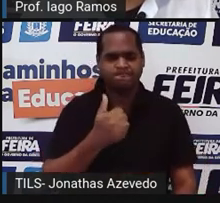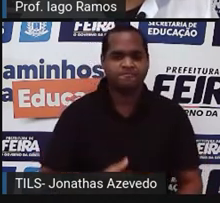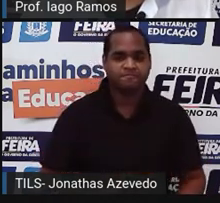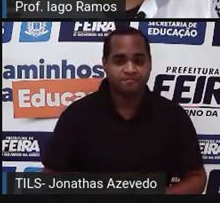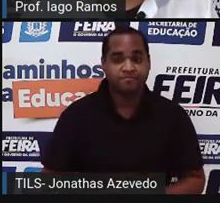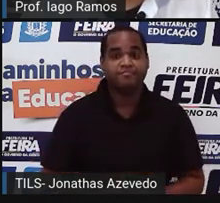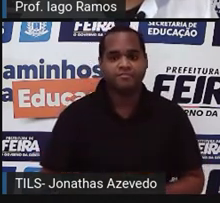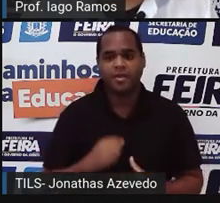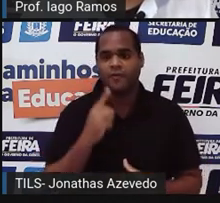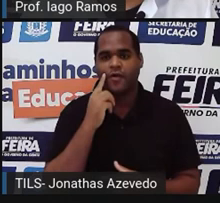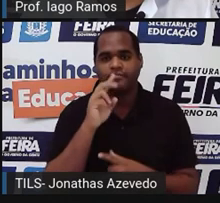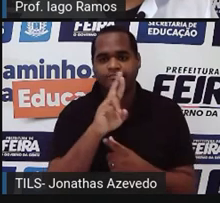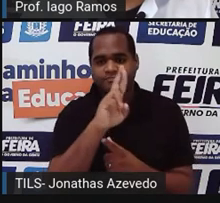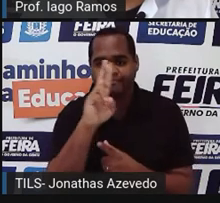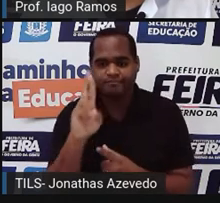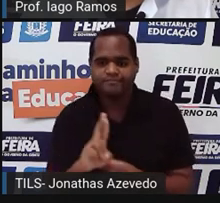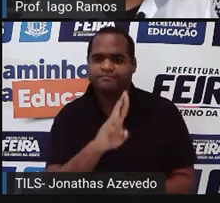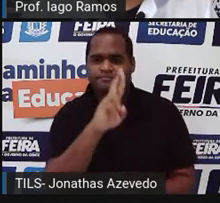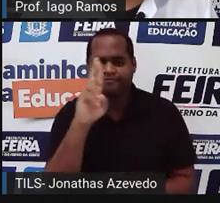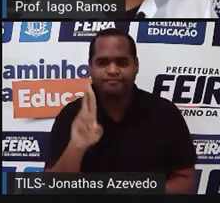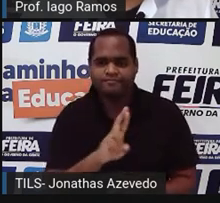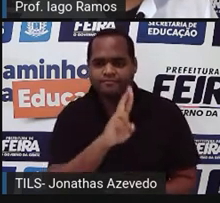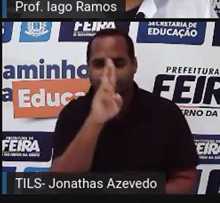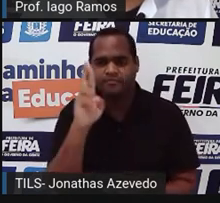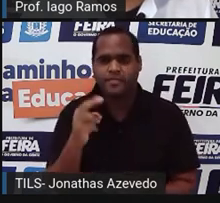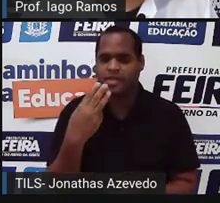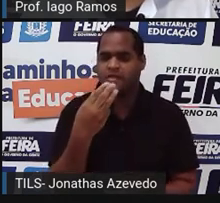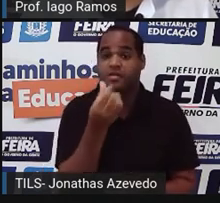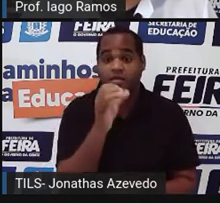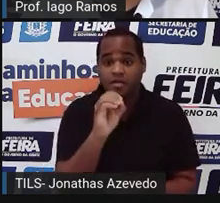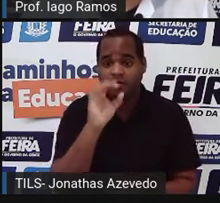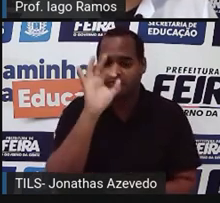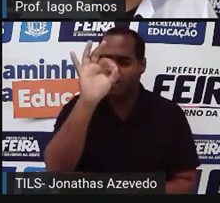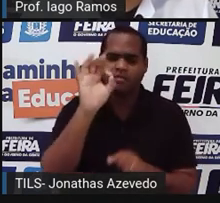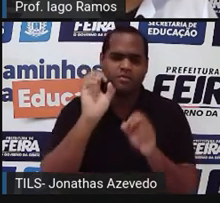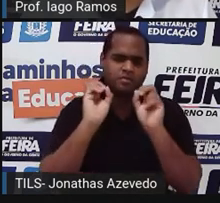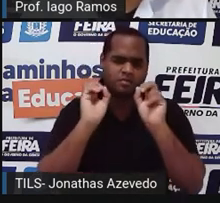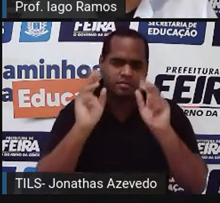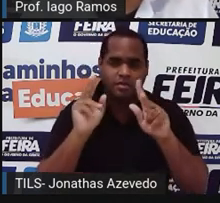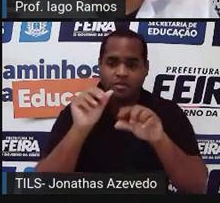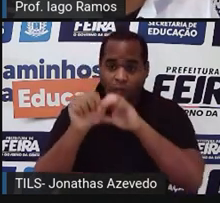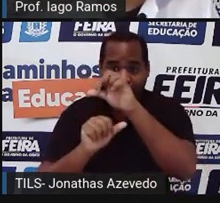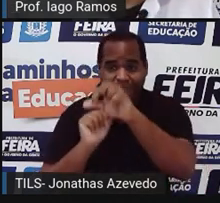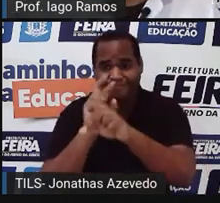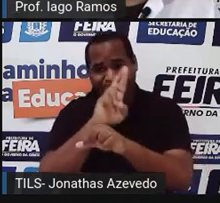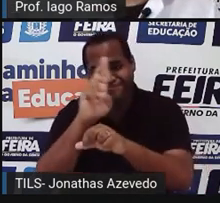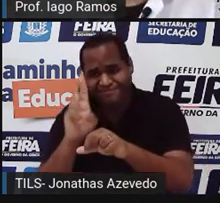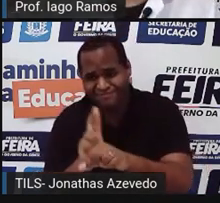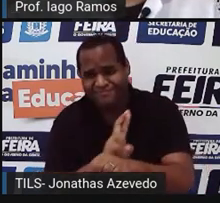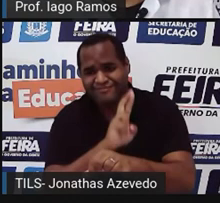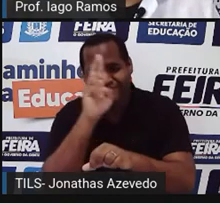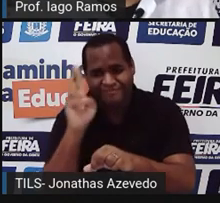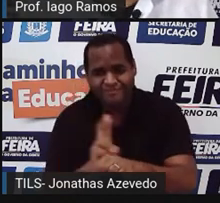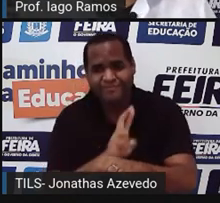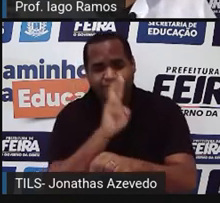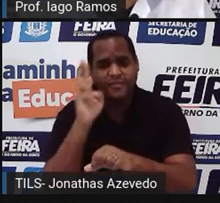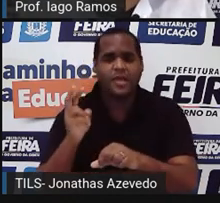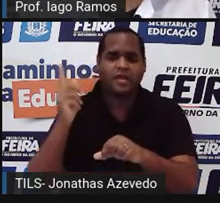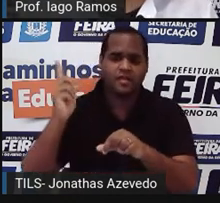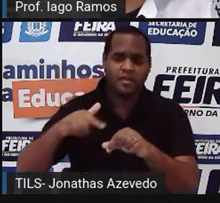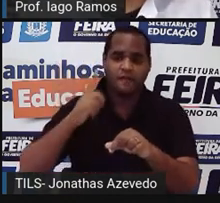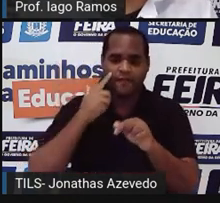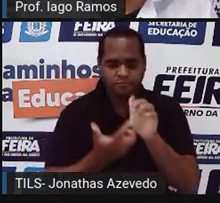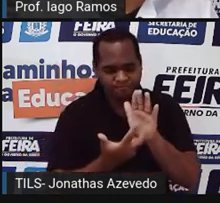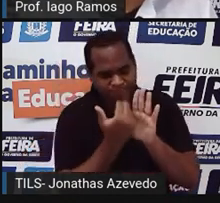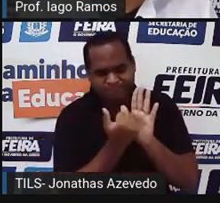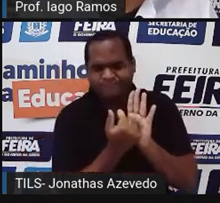E aí eu vou, ó, quando eu chego nos 360 graus, é uma volta completa, eu volto para onde a figura